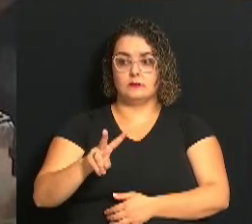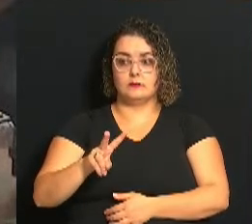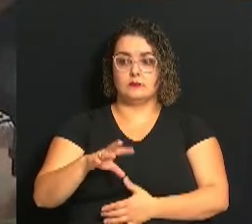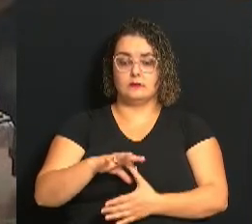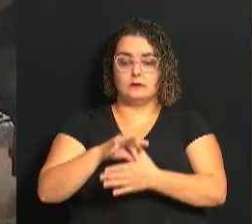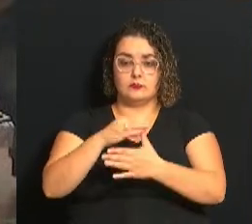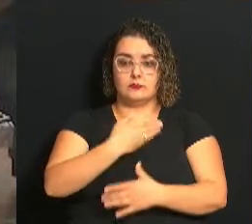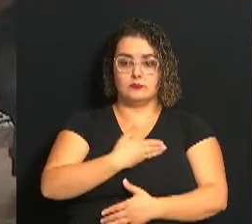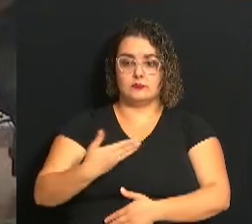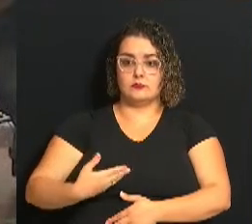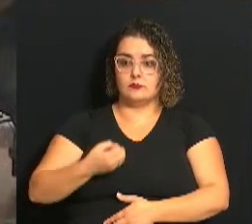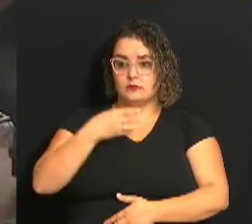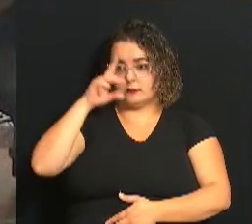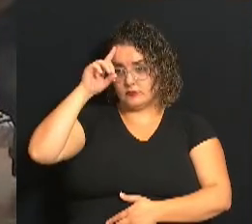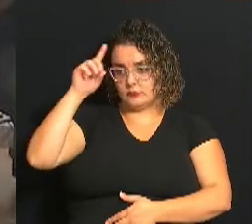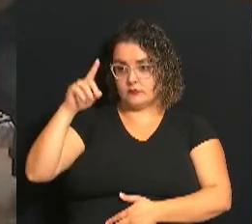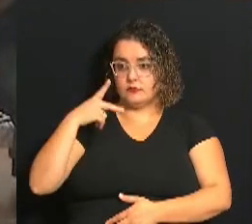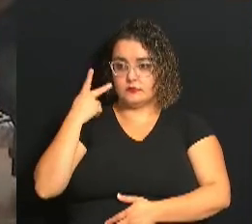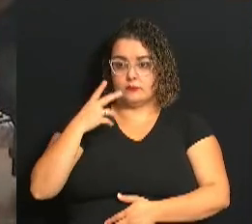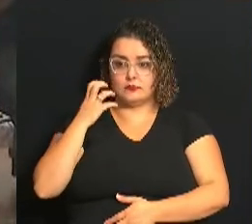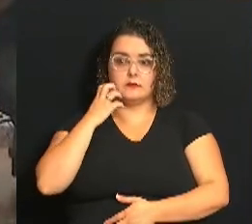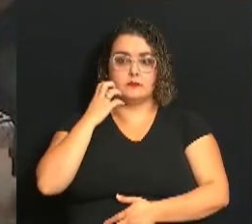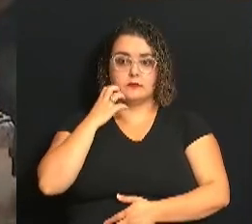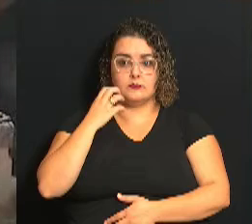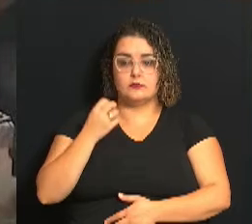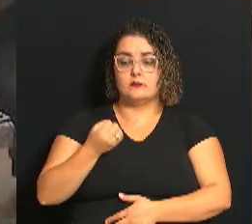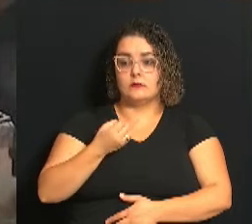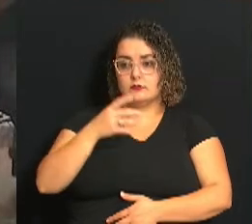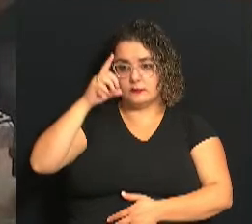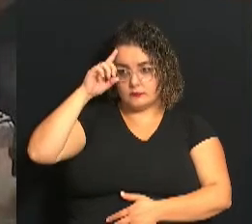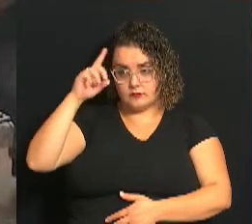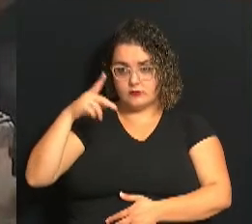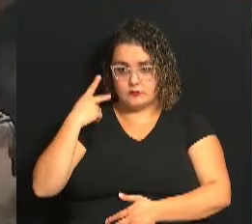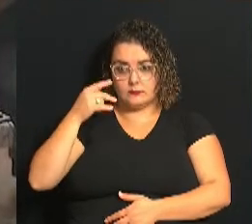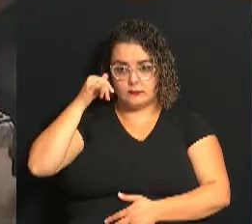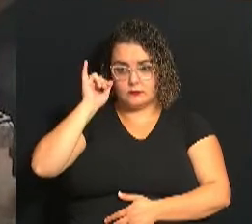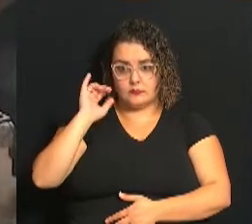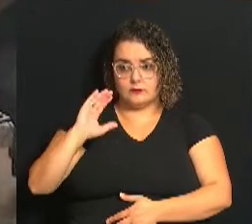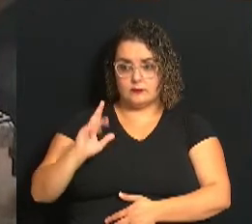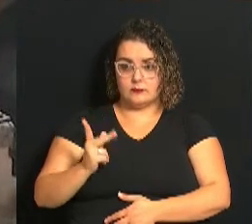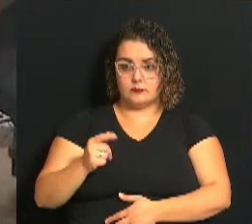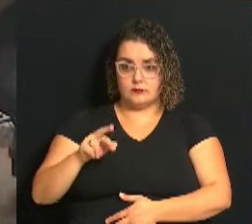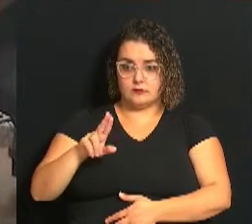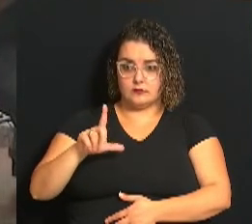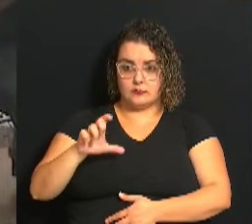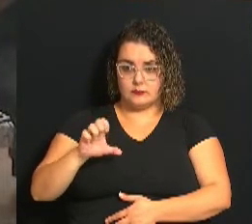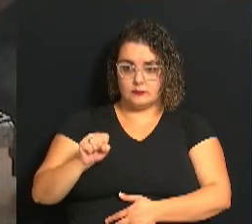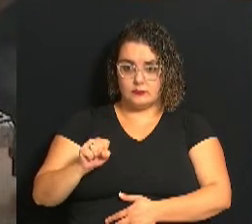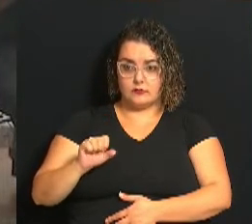mais uma vez, vereador Igor. Bom dia, vereador Paulo Búfalo, Charles,